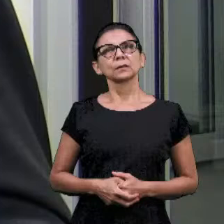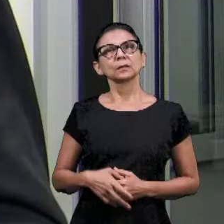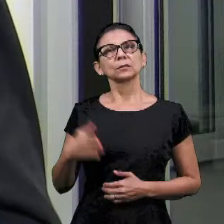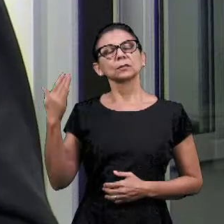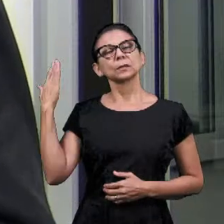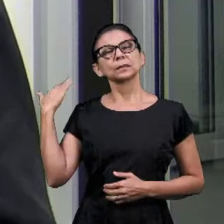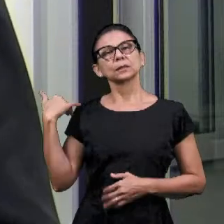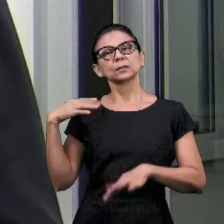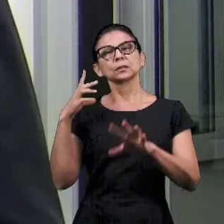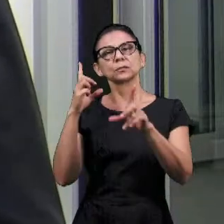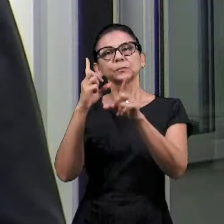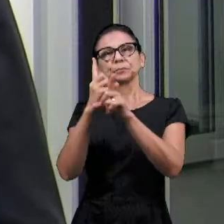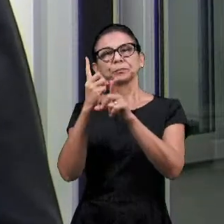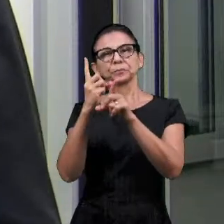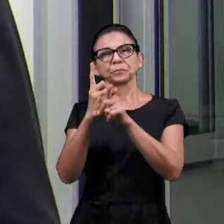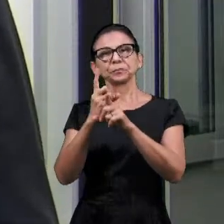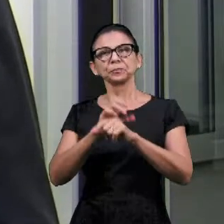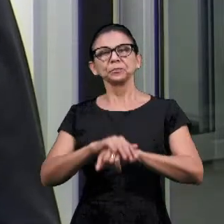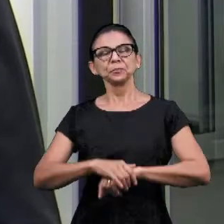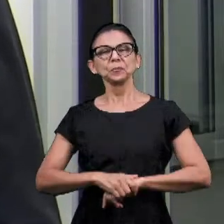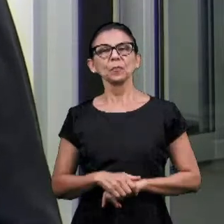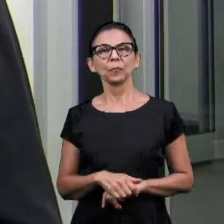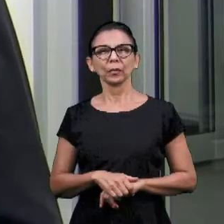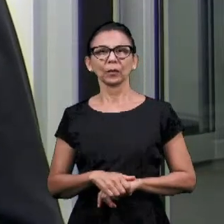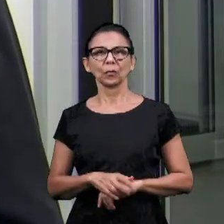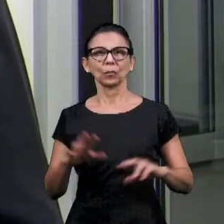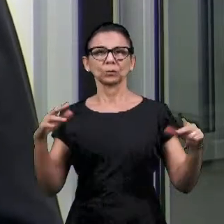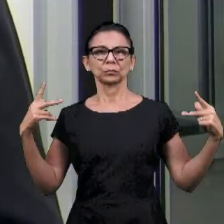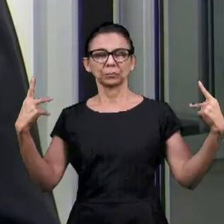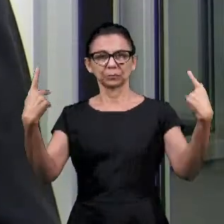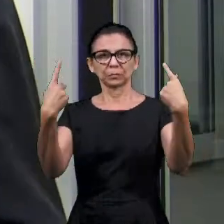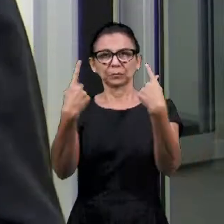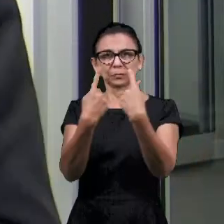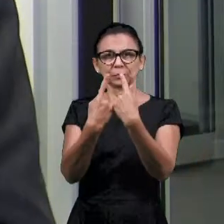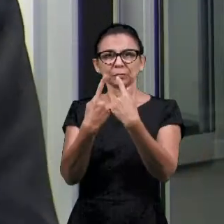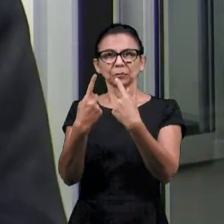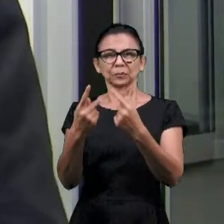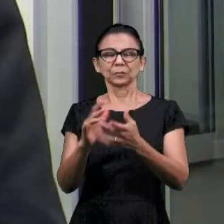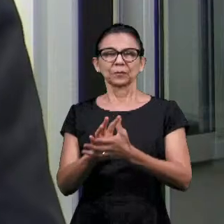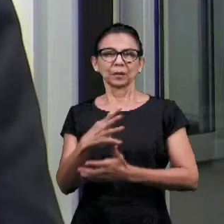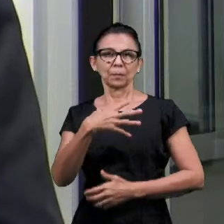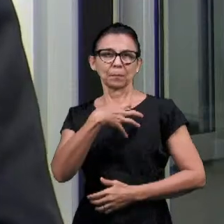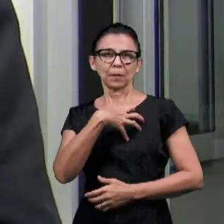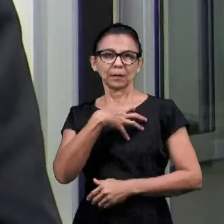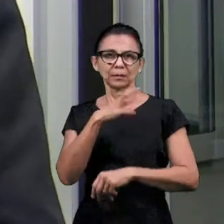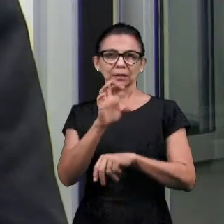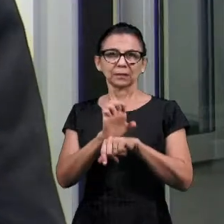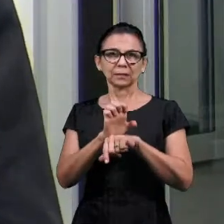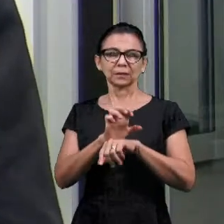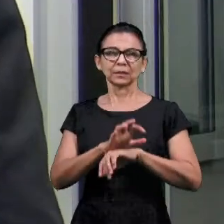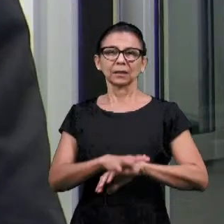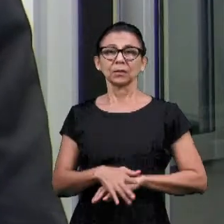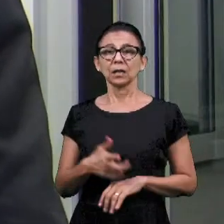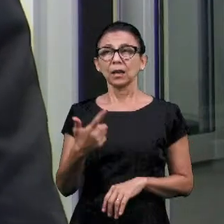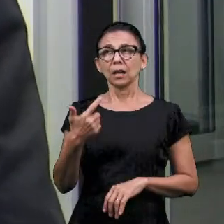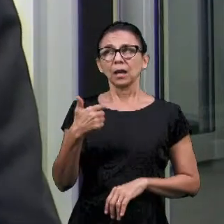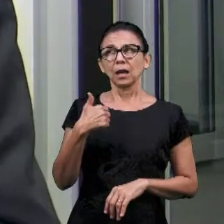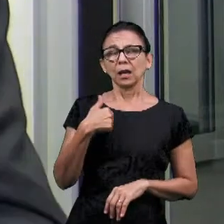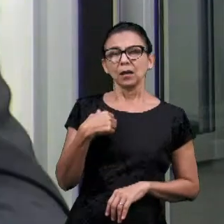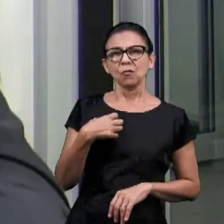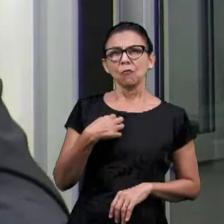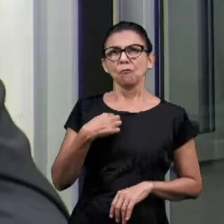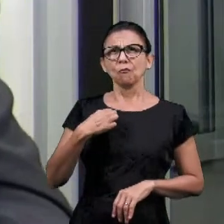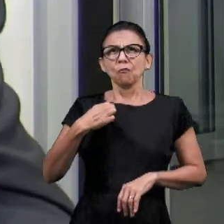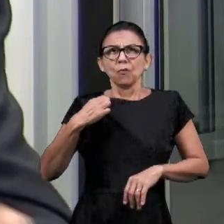de Encontro do Presbitério, em Salvador, e eu estava trabalhando como voluntário não na cozinha, eu não